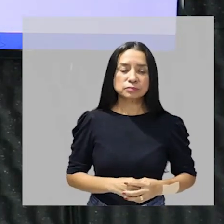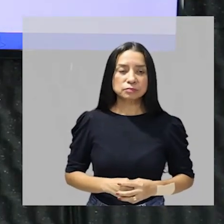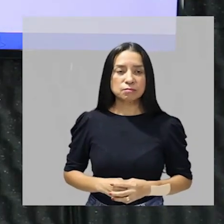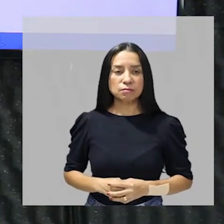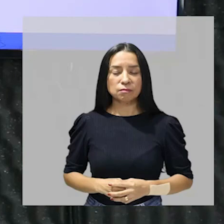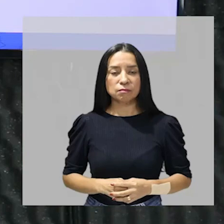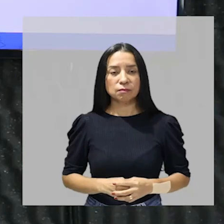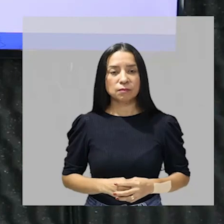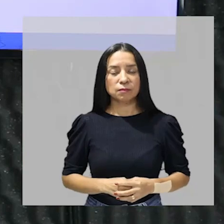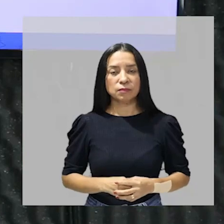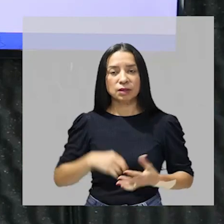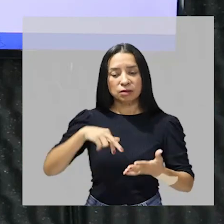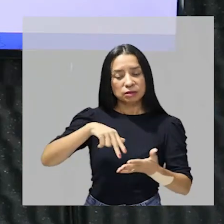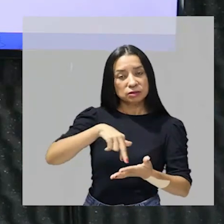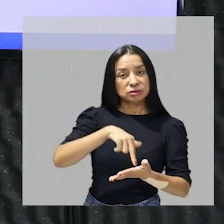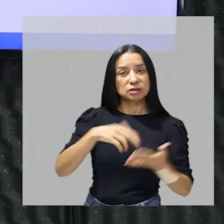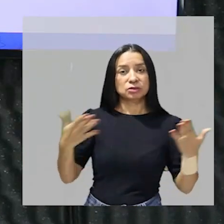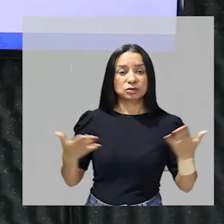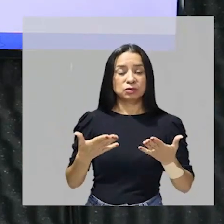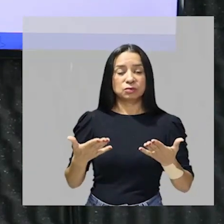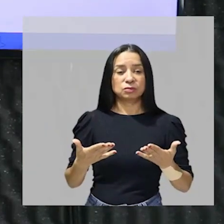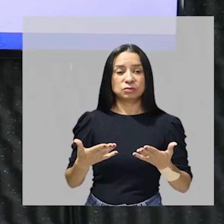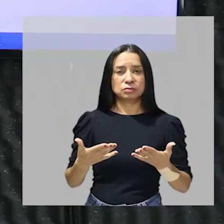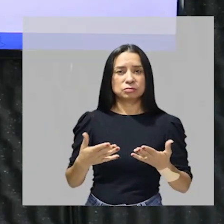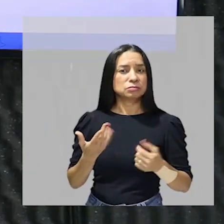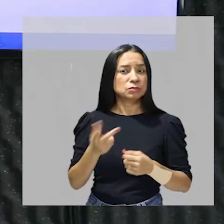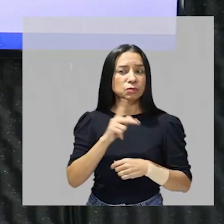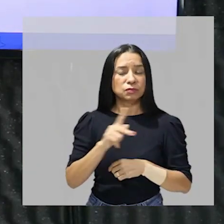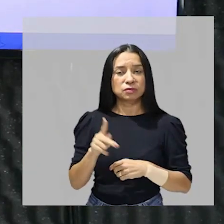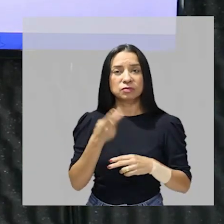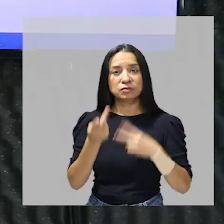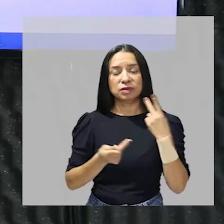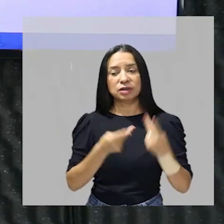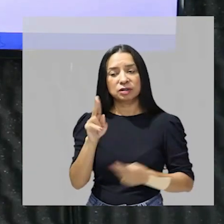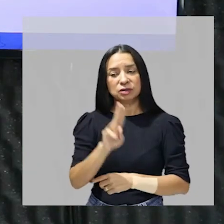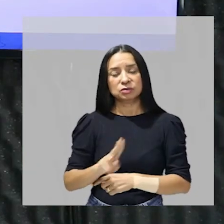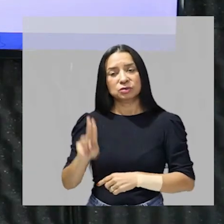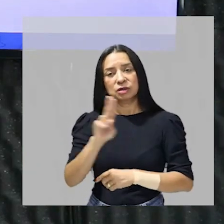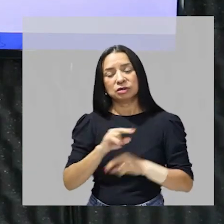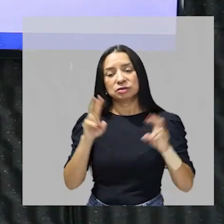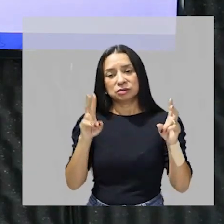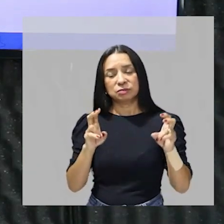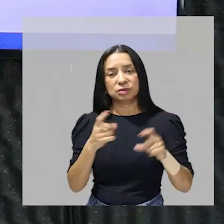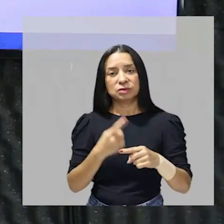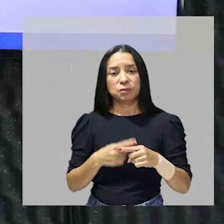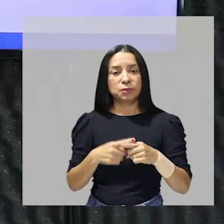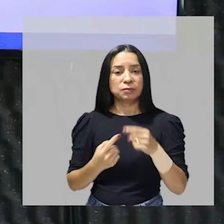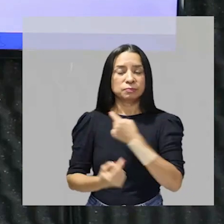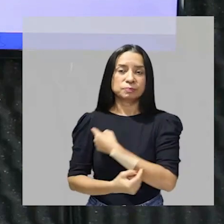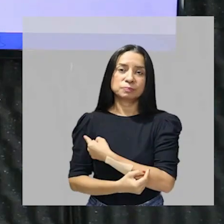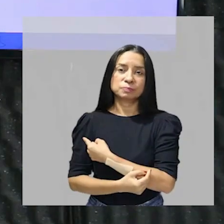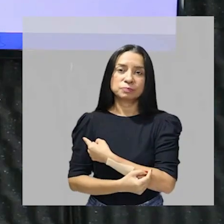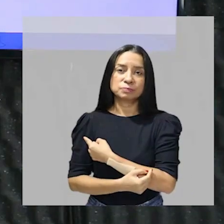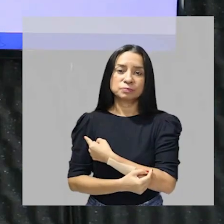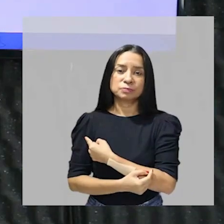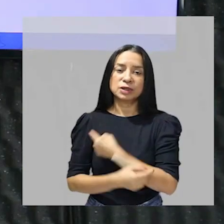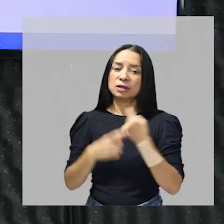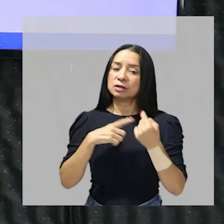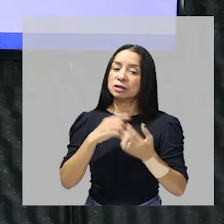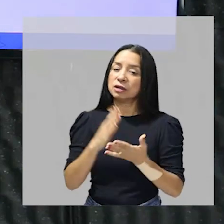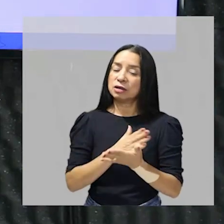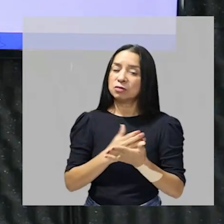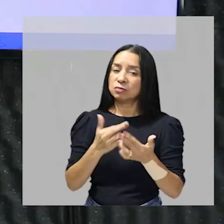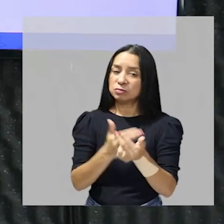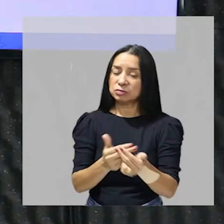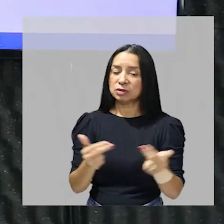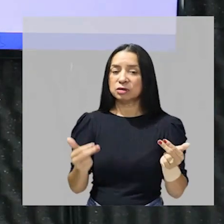atualidade, ó. O professor vai falar das unidades temáticas de novo? Sim. Eu vou falar das unidades temáticas porque aqui vai envolver algumas coisinhas que